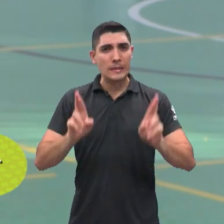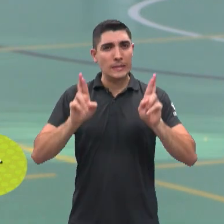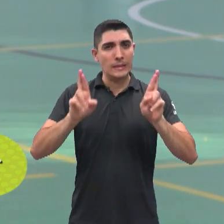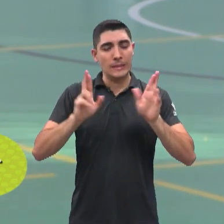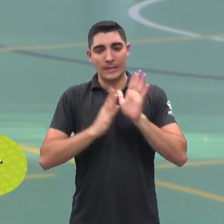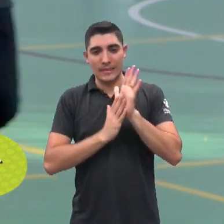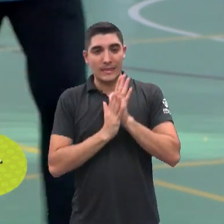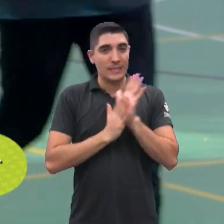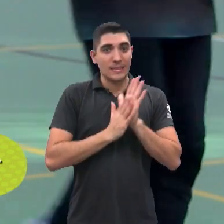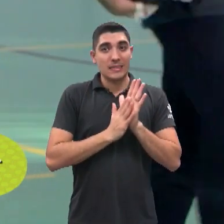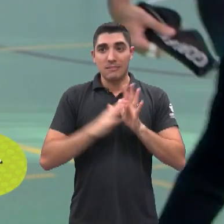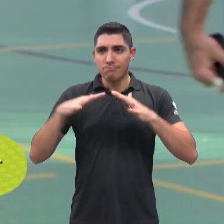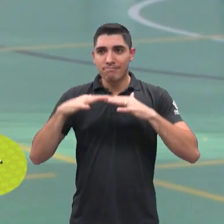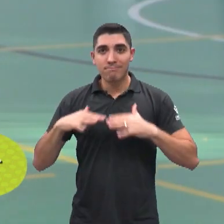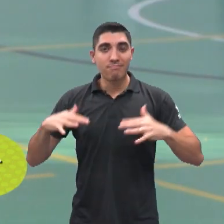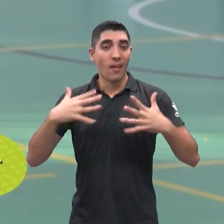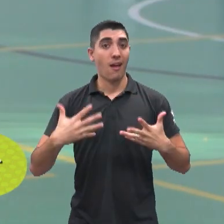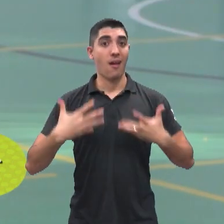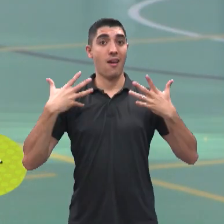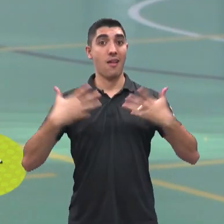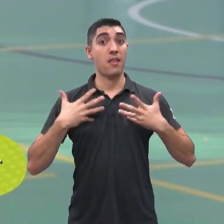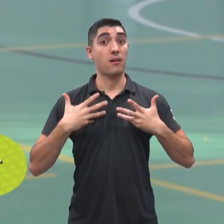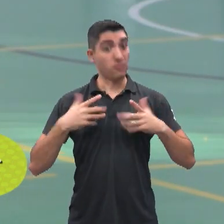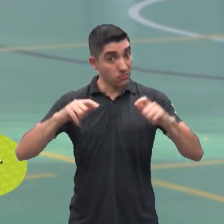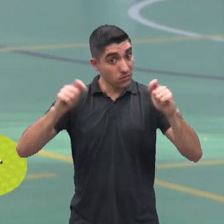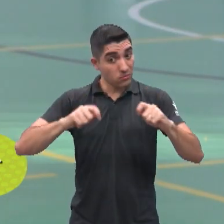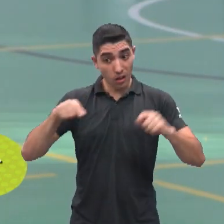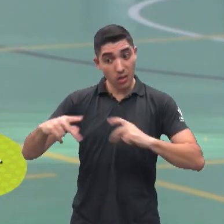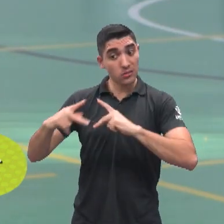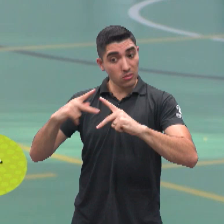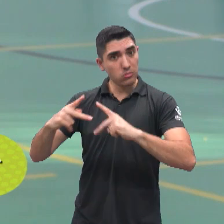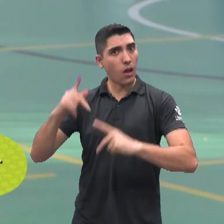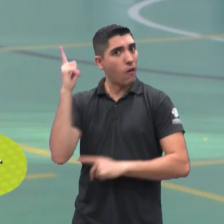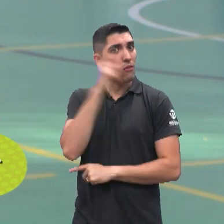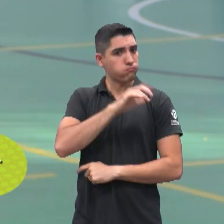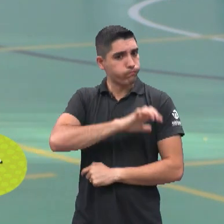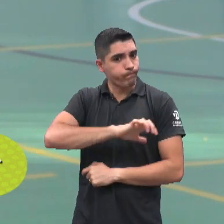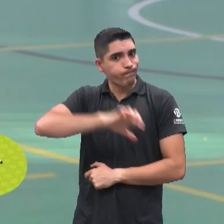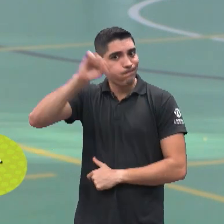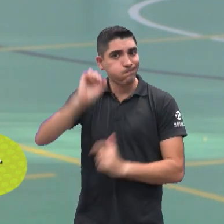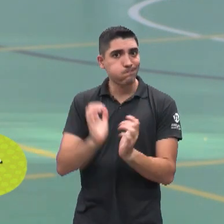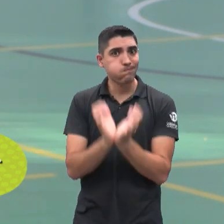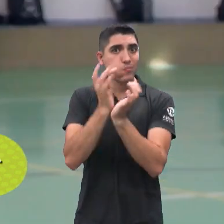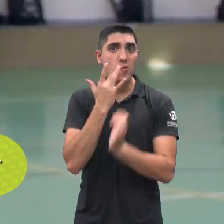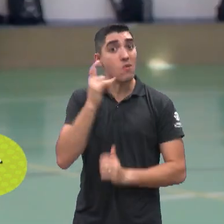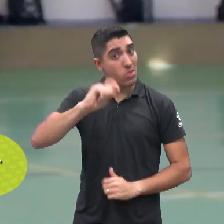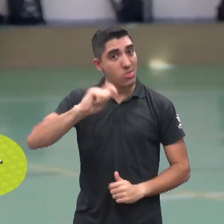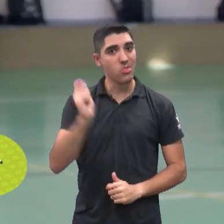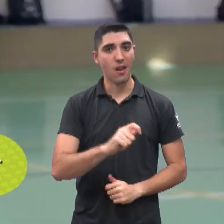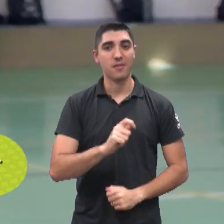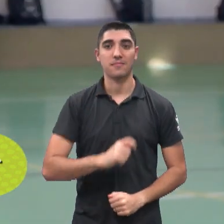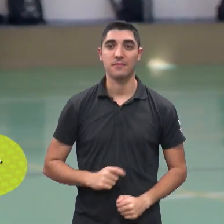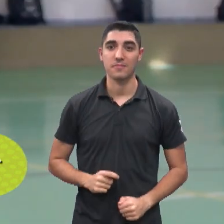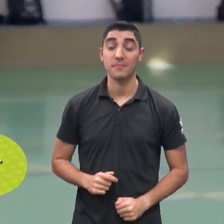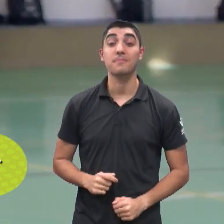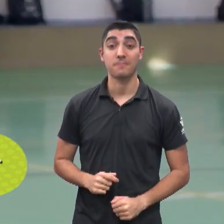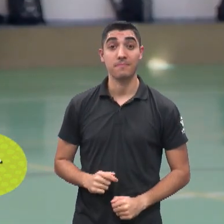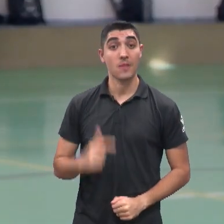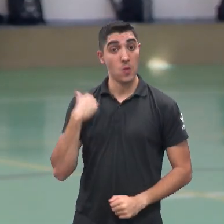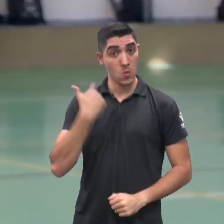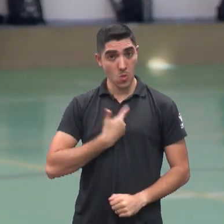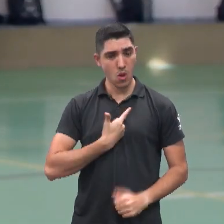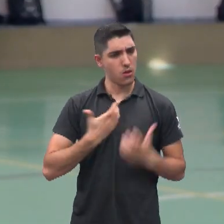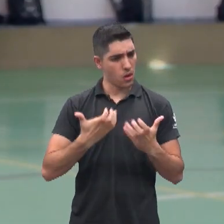muito grande, porque há chances reais deles trazerem o título aqui para Sanja. Nós estamos indo buscar o título